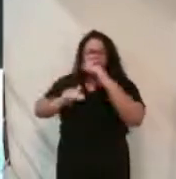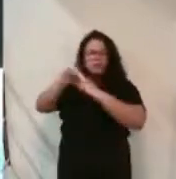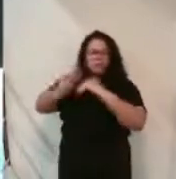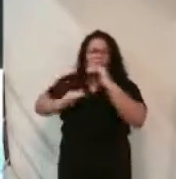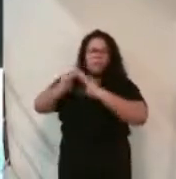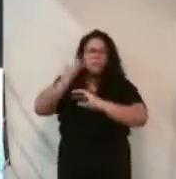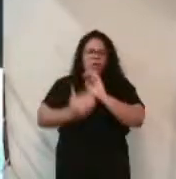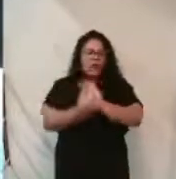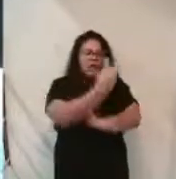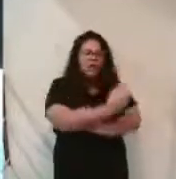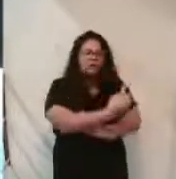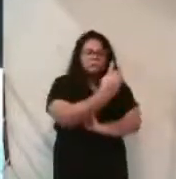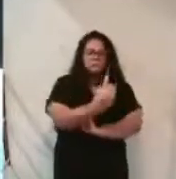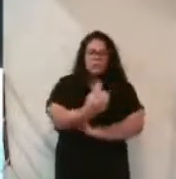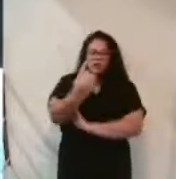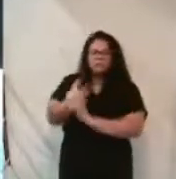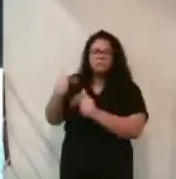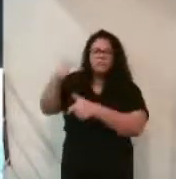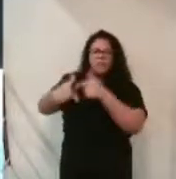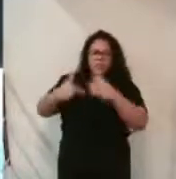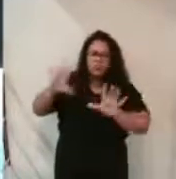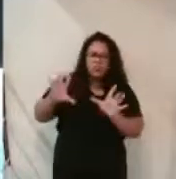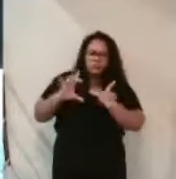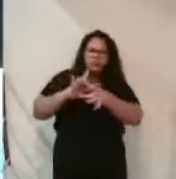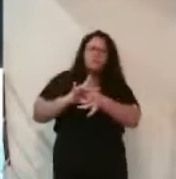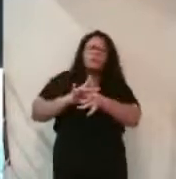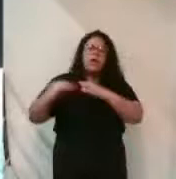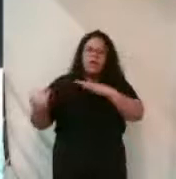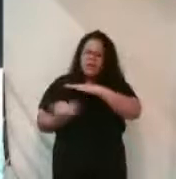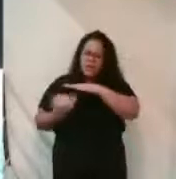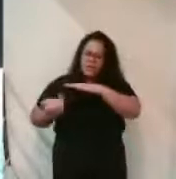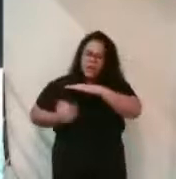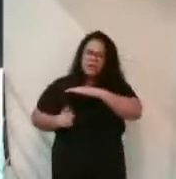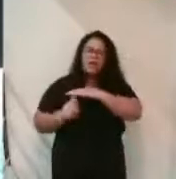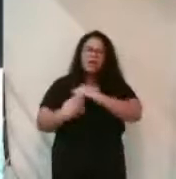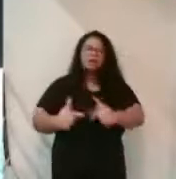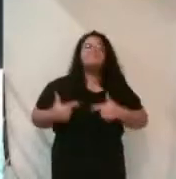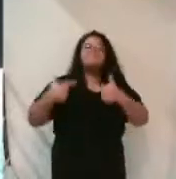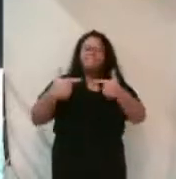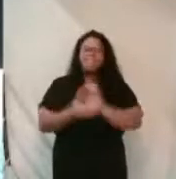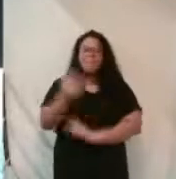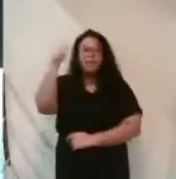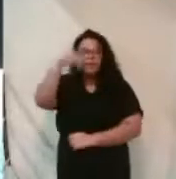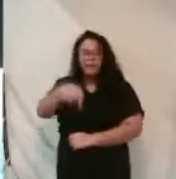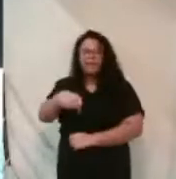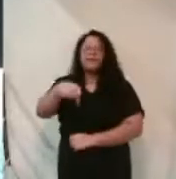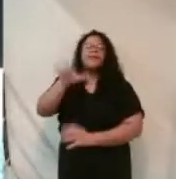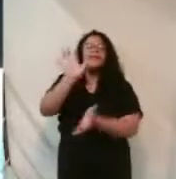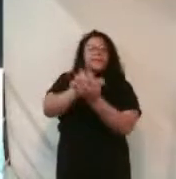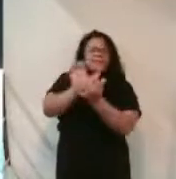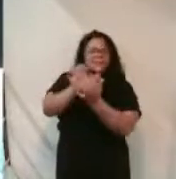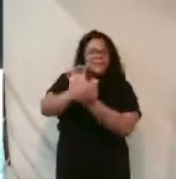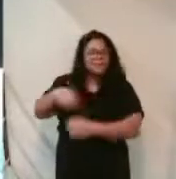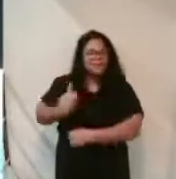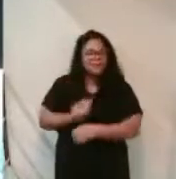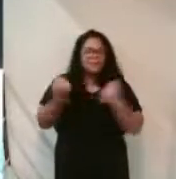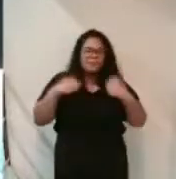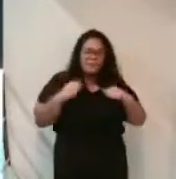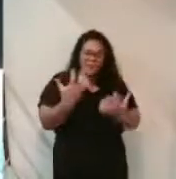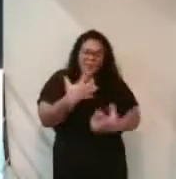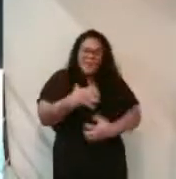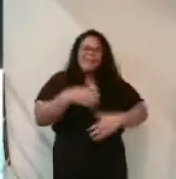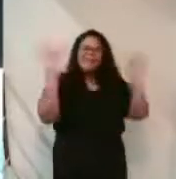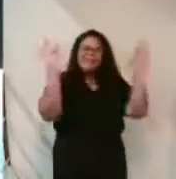aqui em Pernambuco temos a grata, né, temos a felicidade de ter pessoas, sabe,